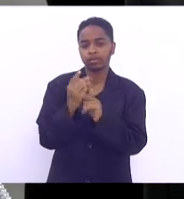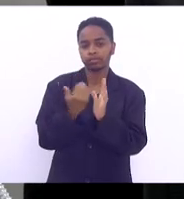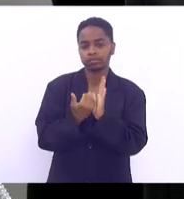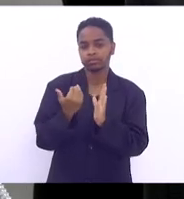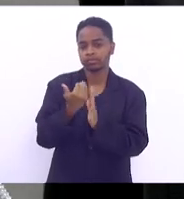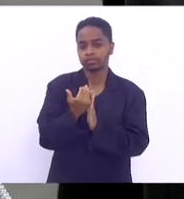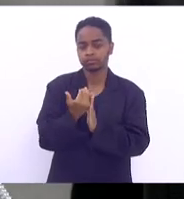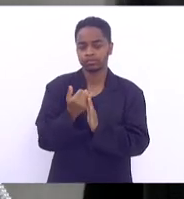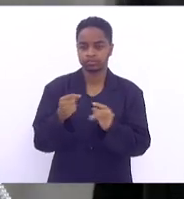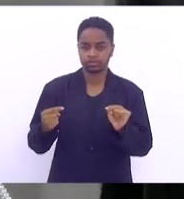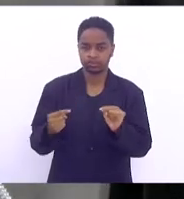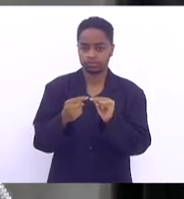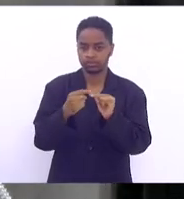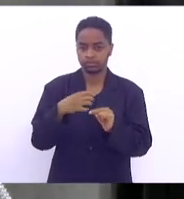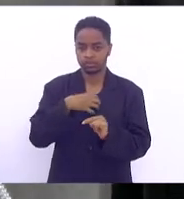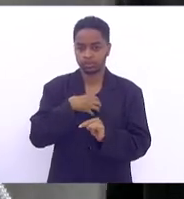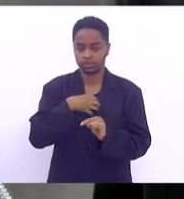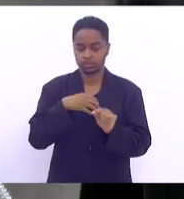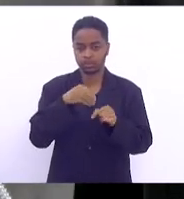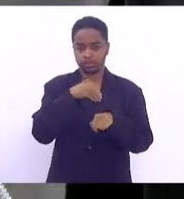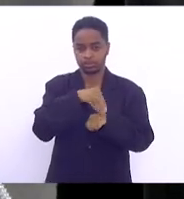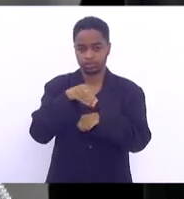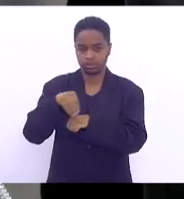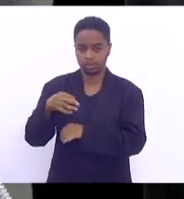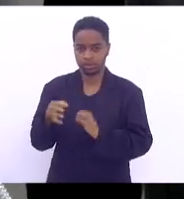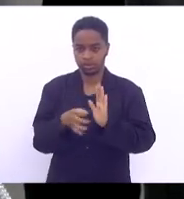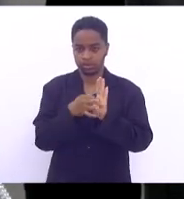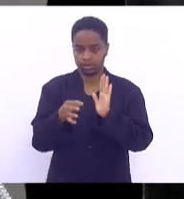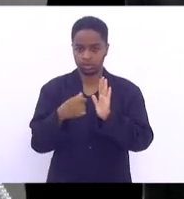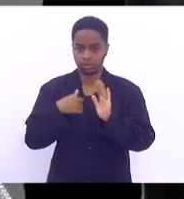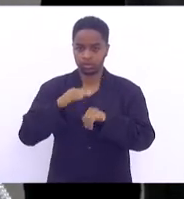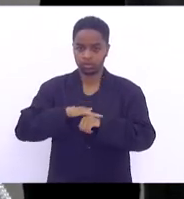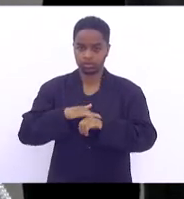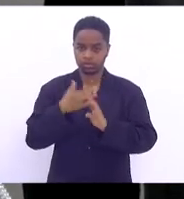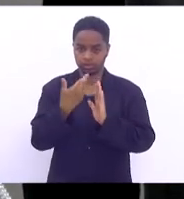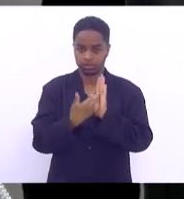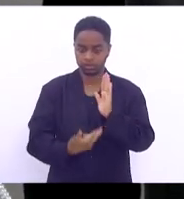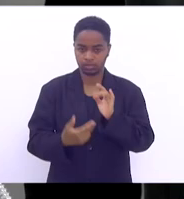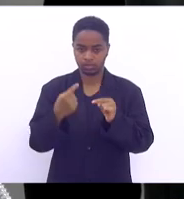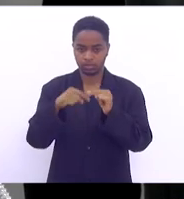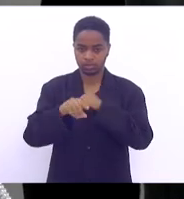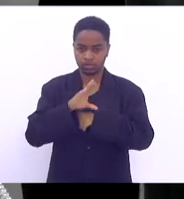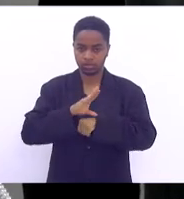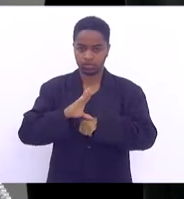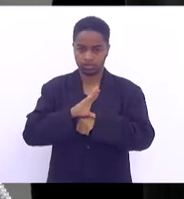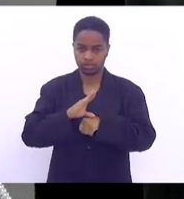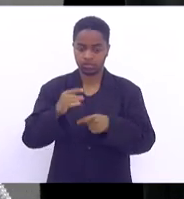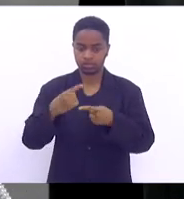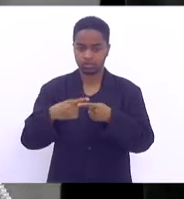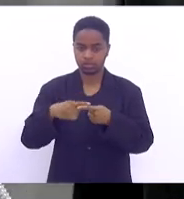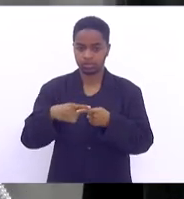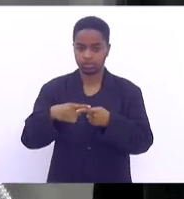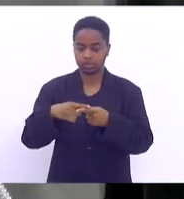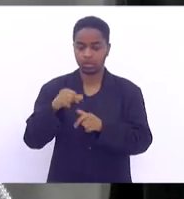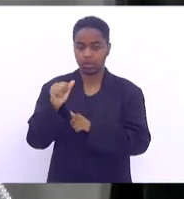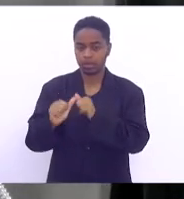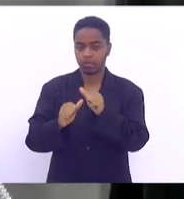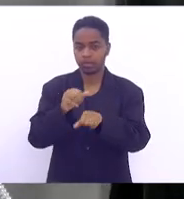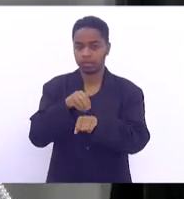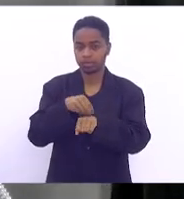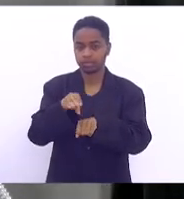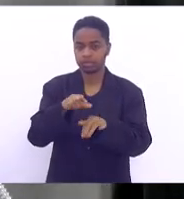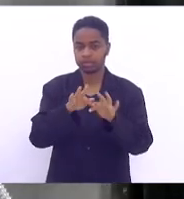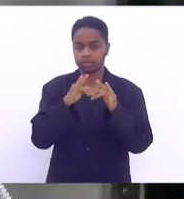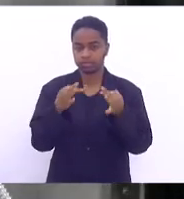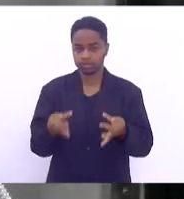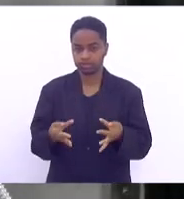que menciona. O parecer, eu fui o relator, o parecer foi pela inconstitucionalidade, concluindo pela transformação em indicação